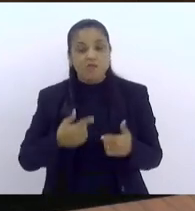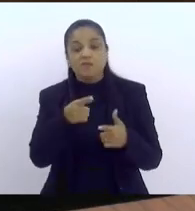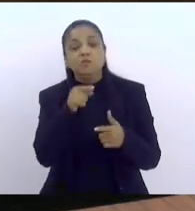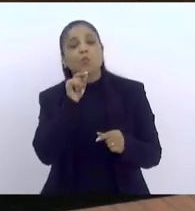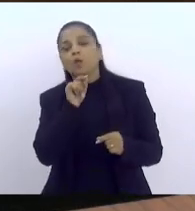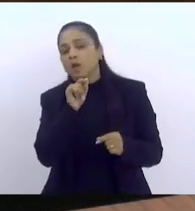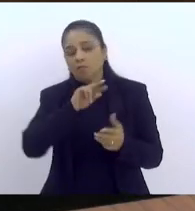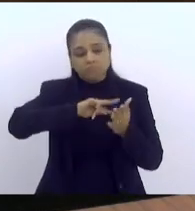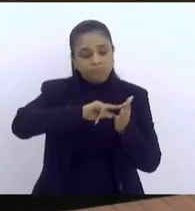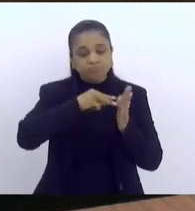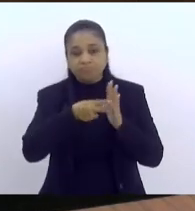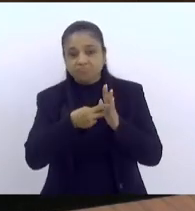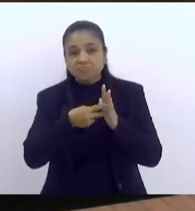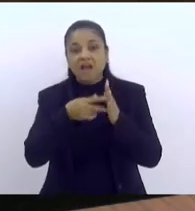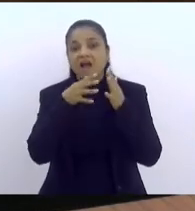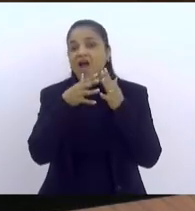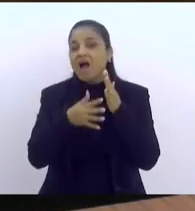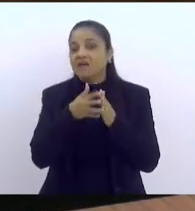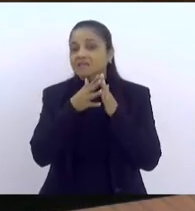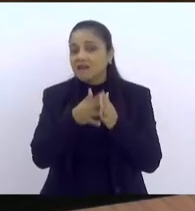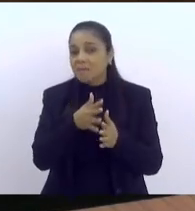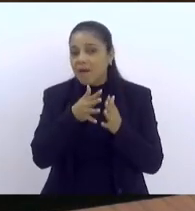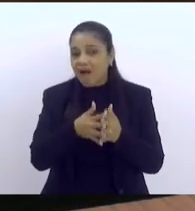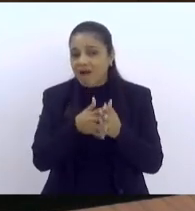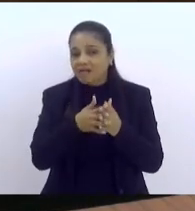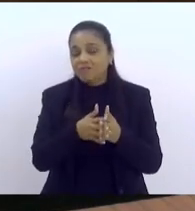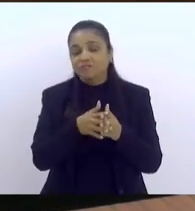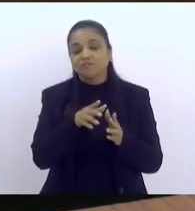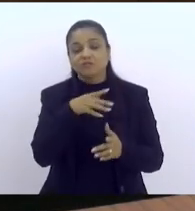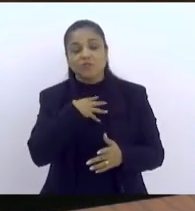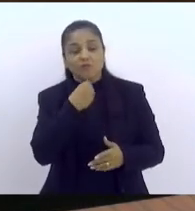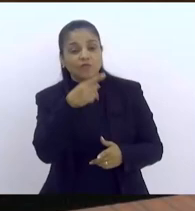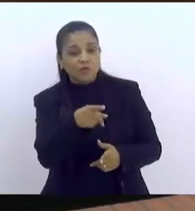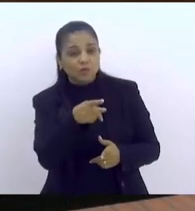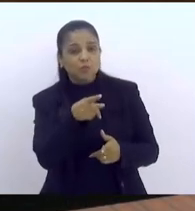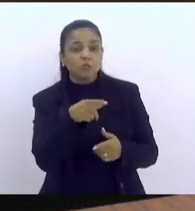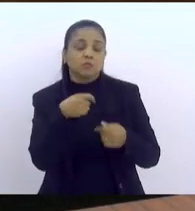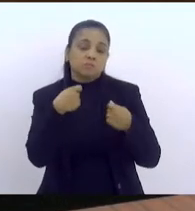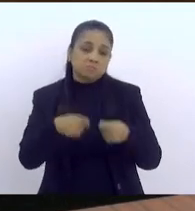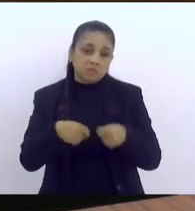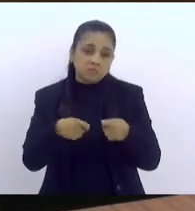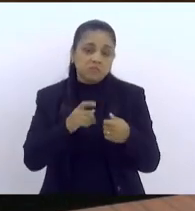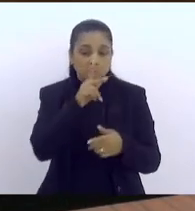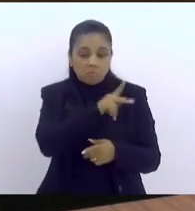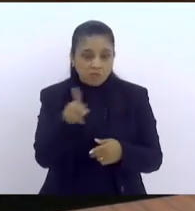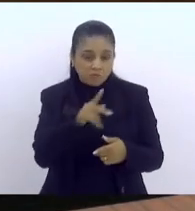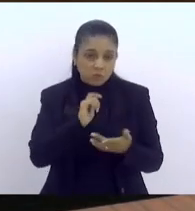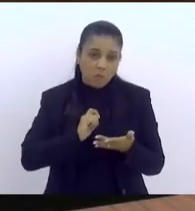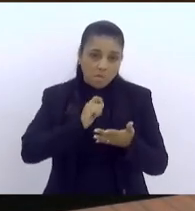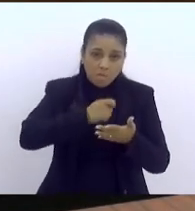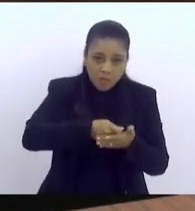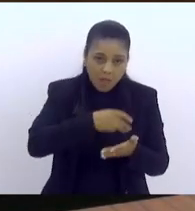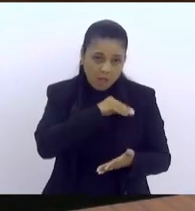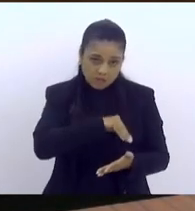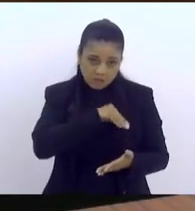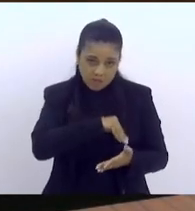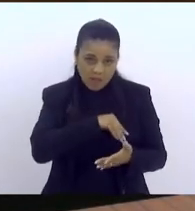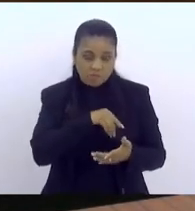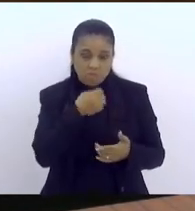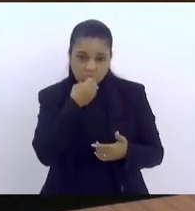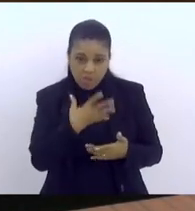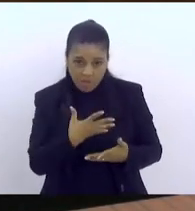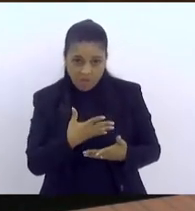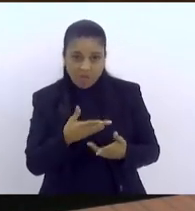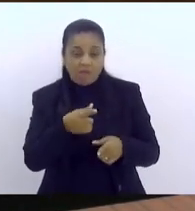de professores bem pagos, de professores concursados em sala de aula.